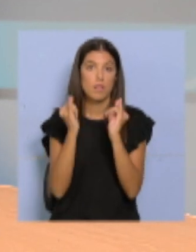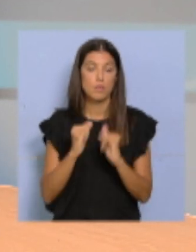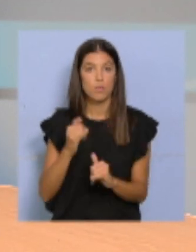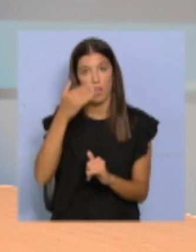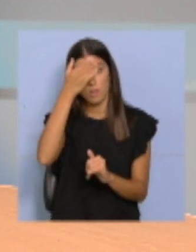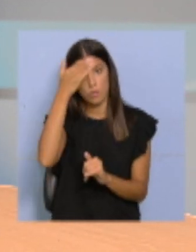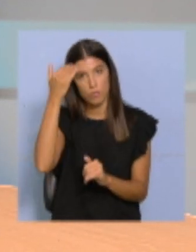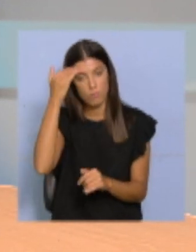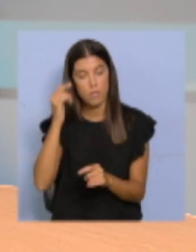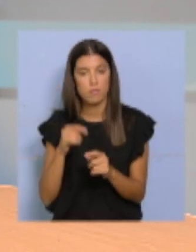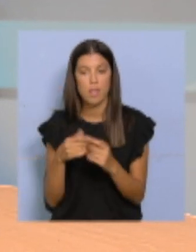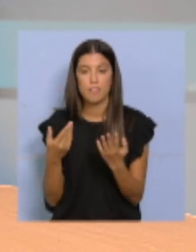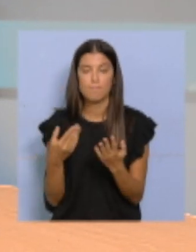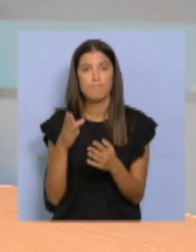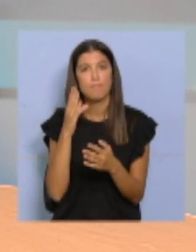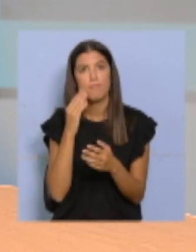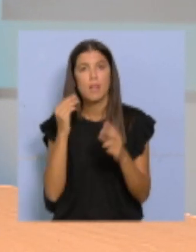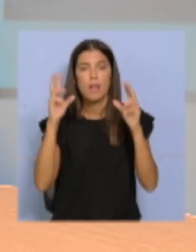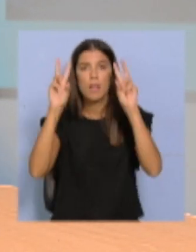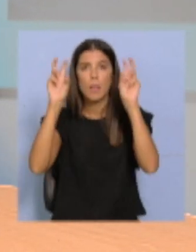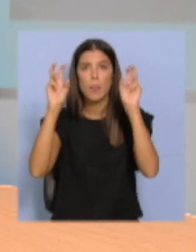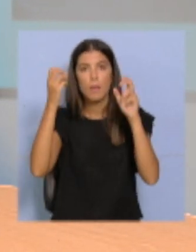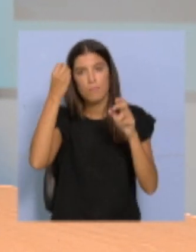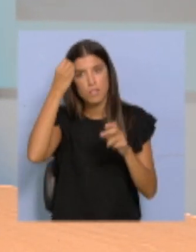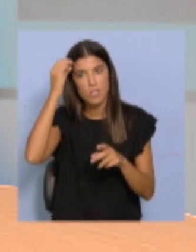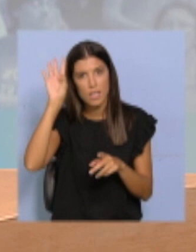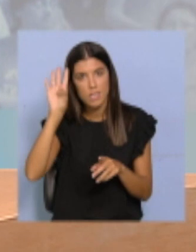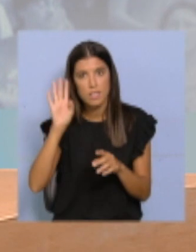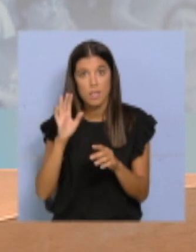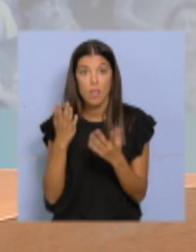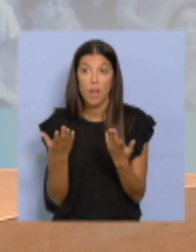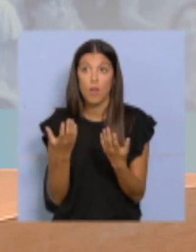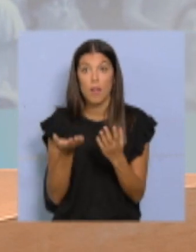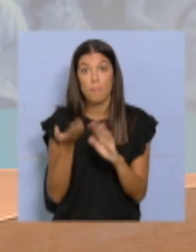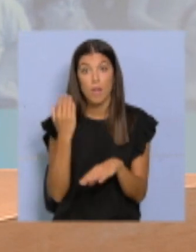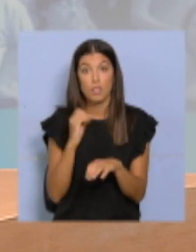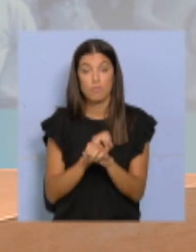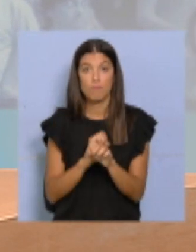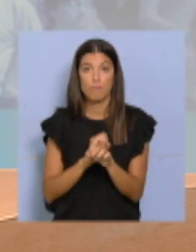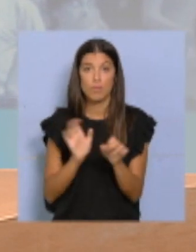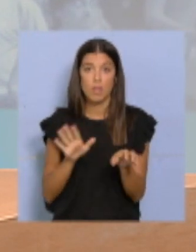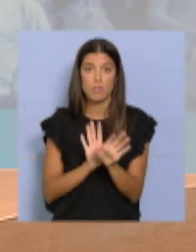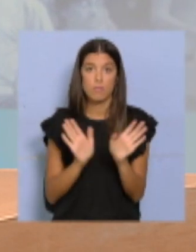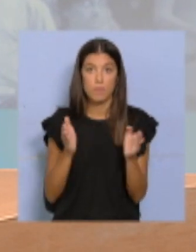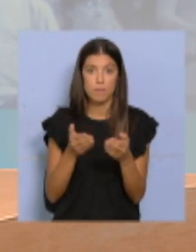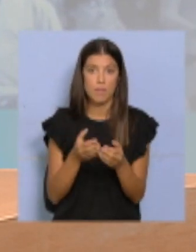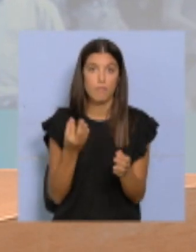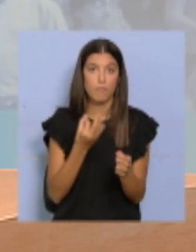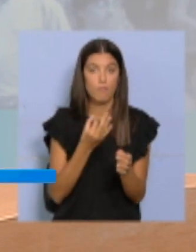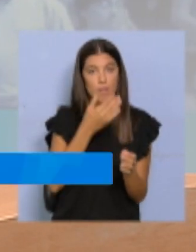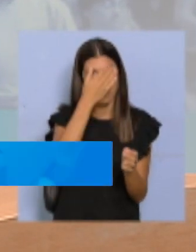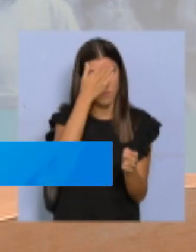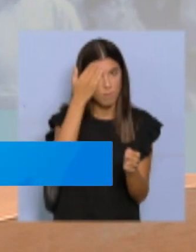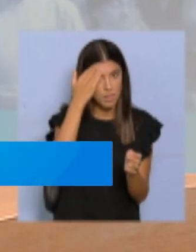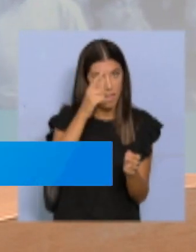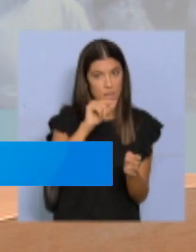tema esquecido, ainda mais esquecido por causa da pandemia. Além de outras doenças, a saúde mental de facto